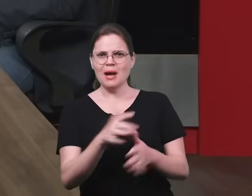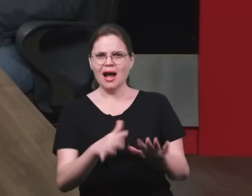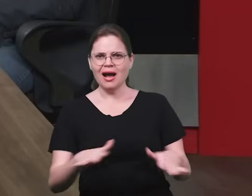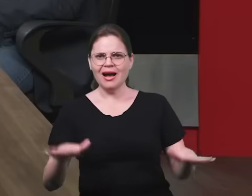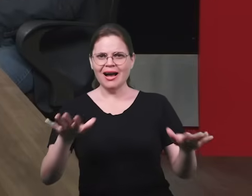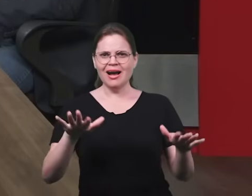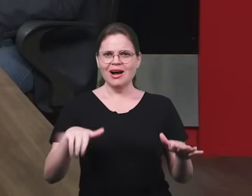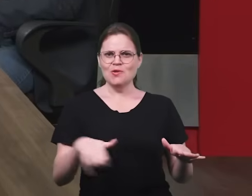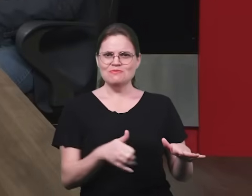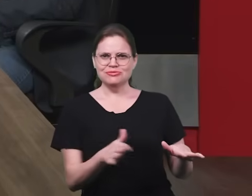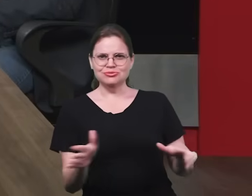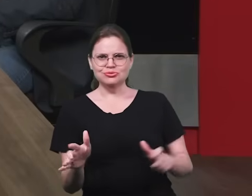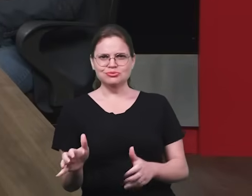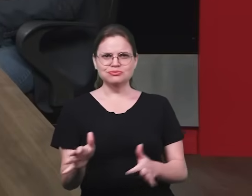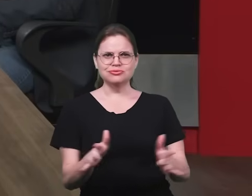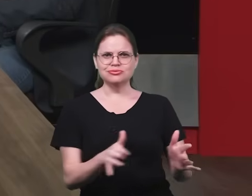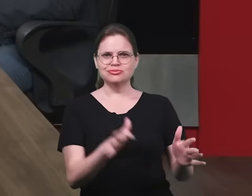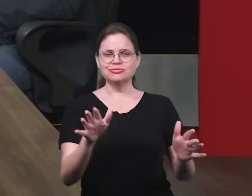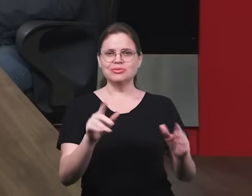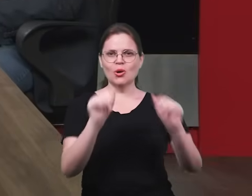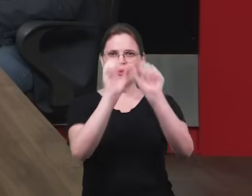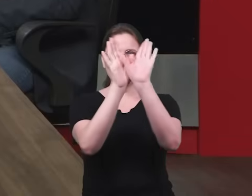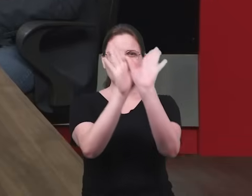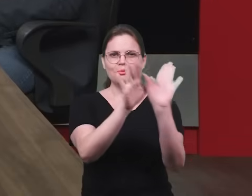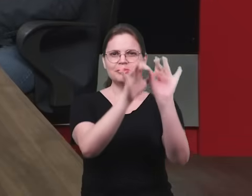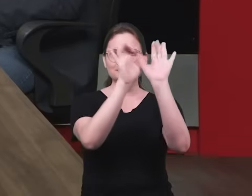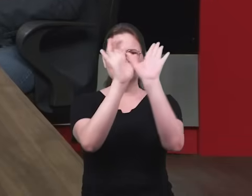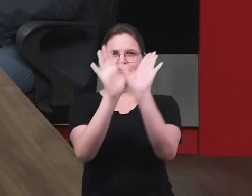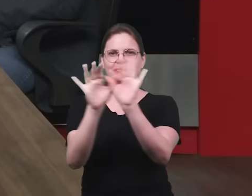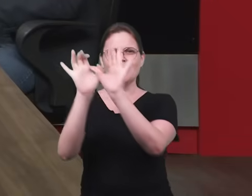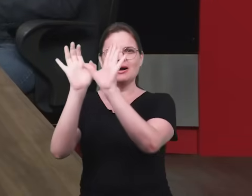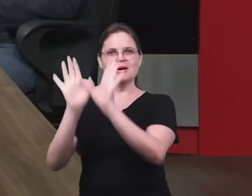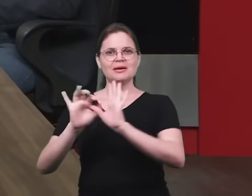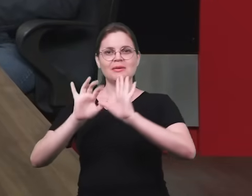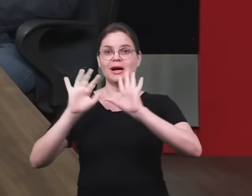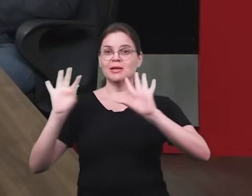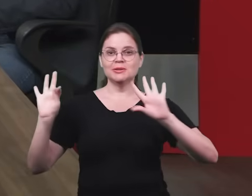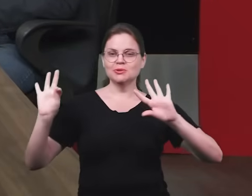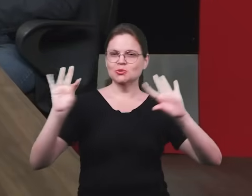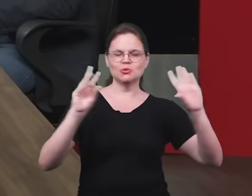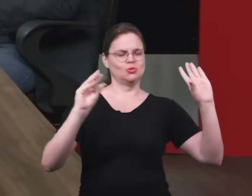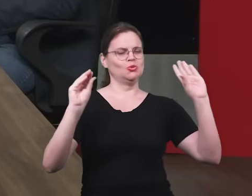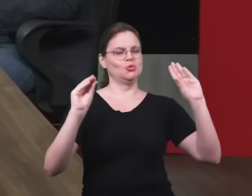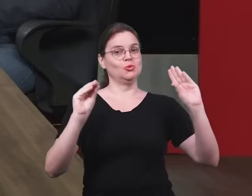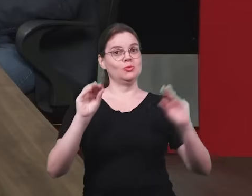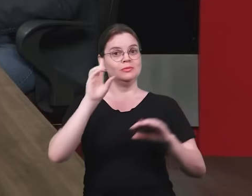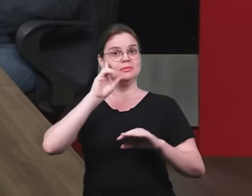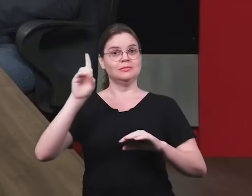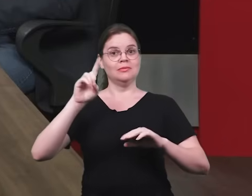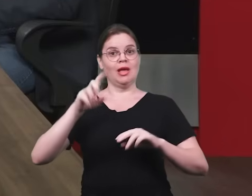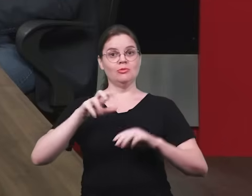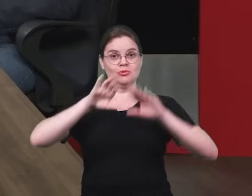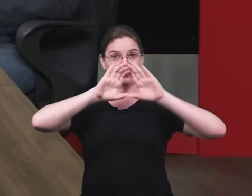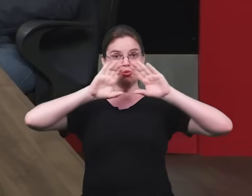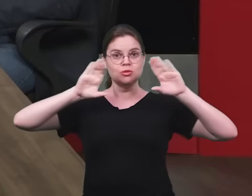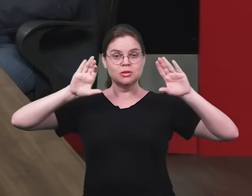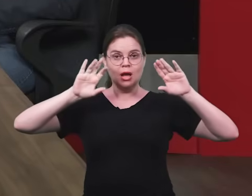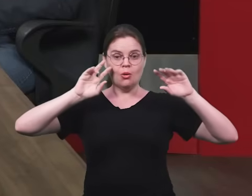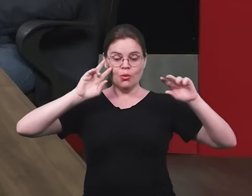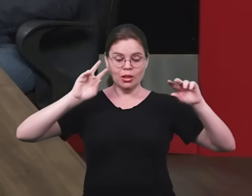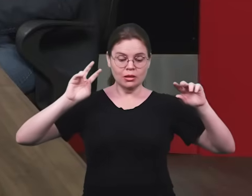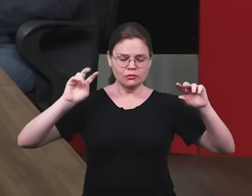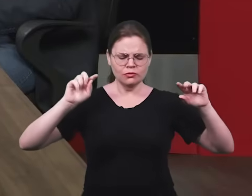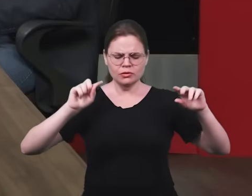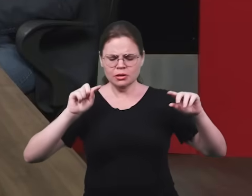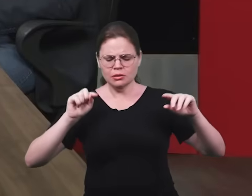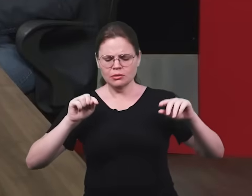mares, o povoamento dos céus pelas aves, né? Ele se alegrou. Né? Ele